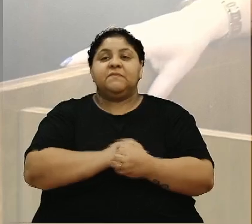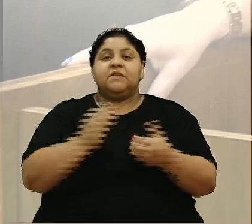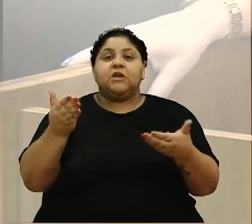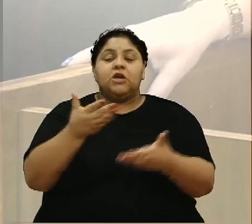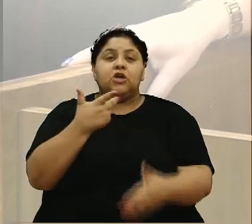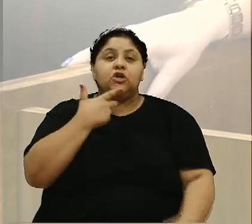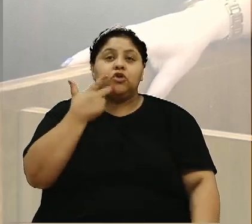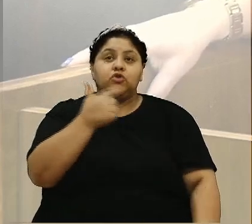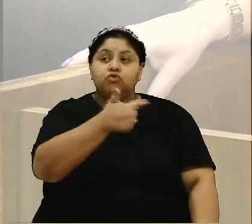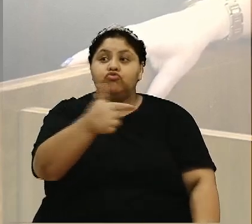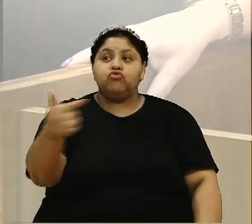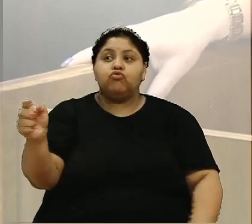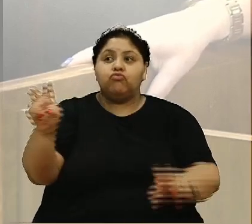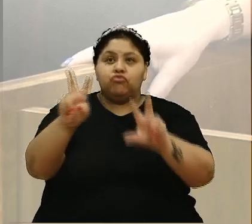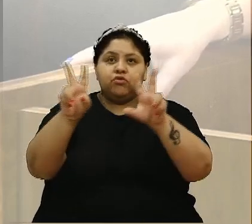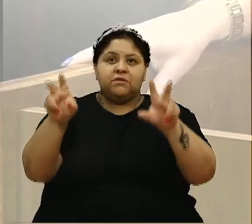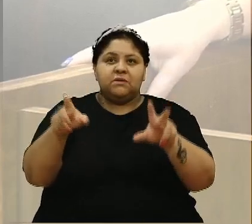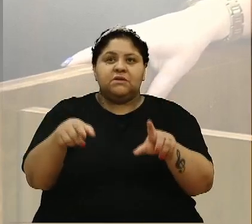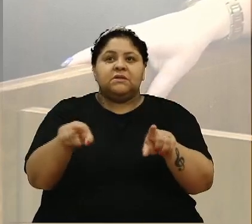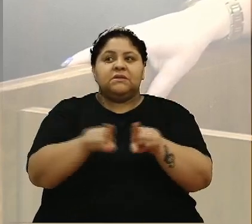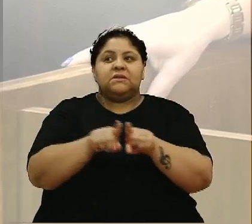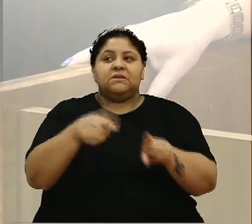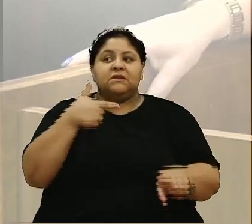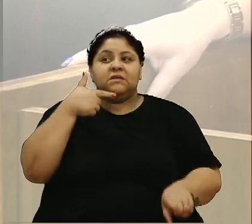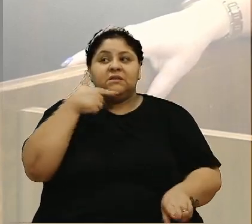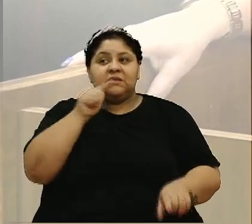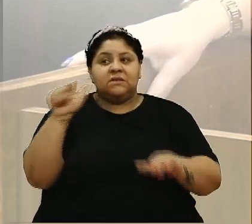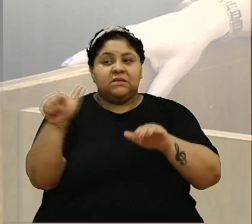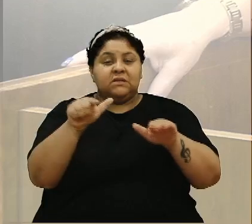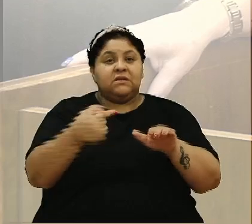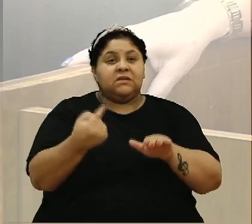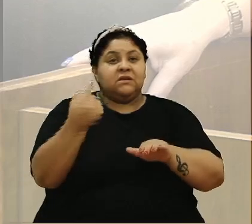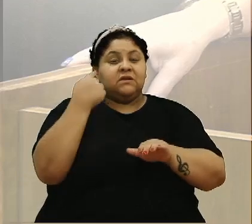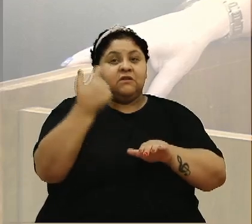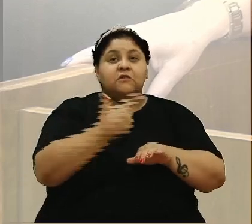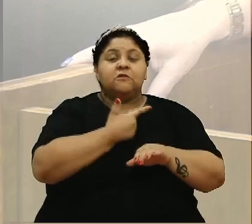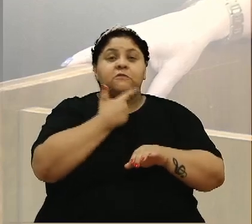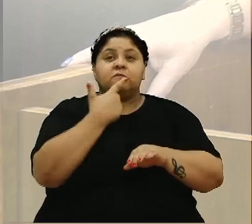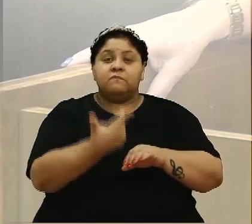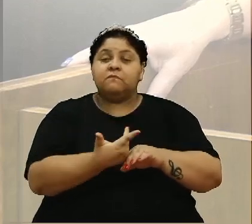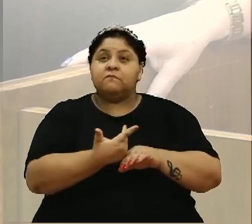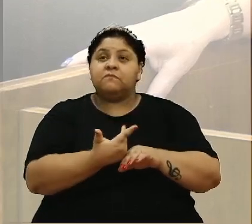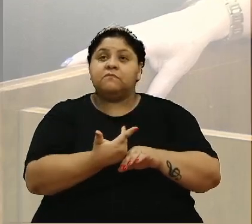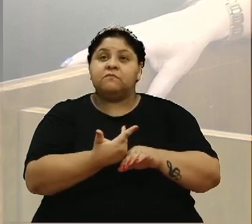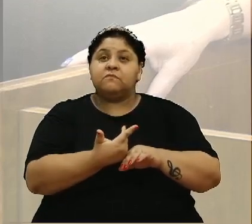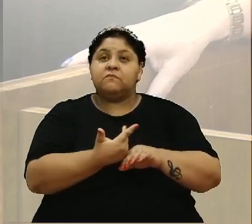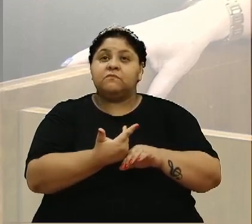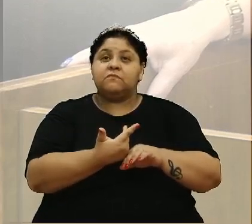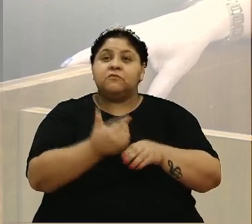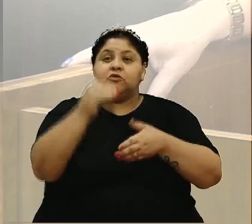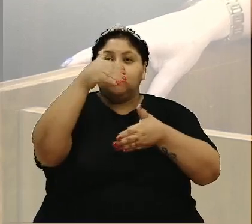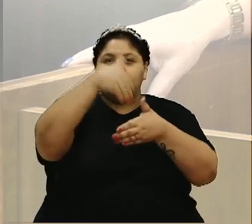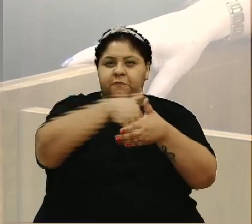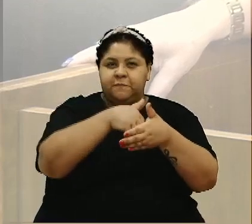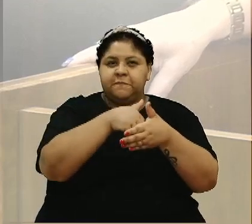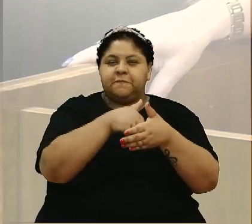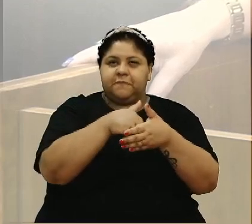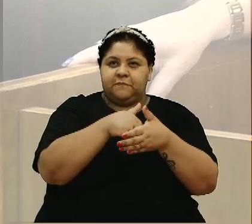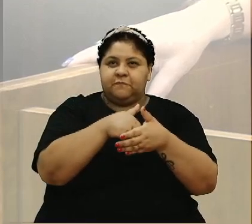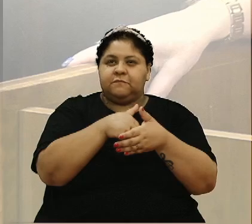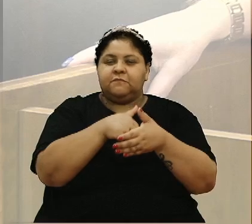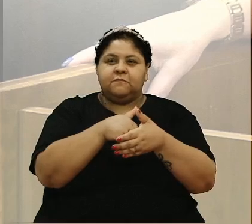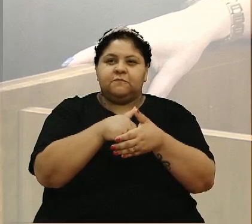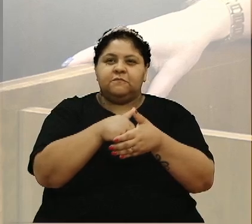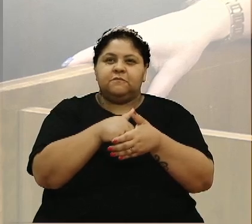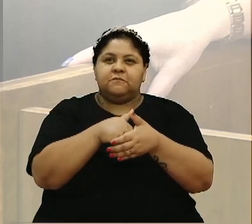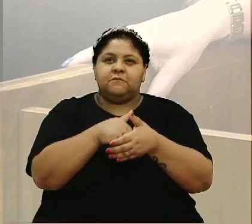de um outro assunto, embora também não consegui a semana passada falar da questão eleitoral.